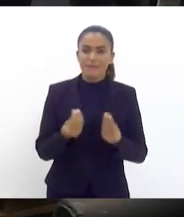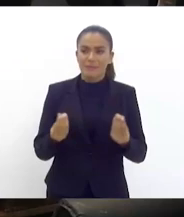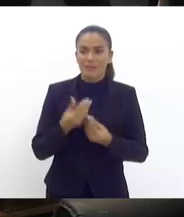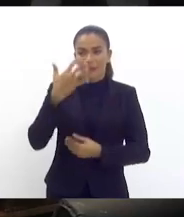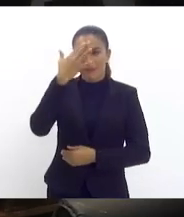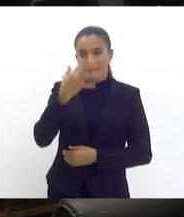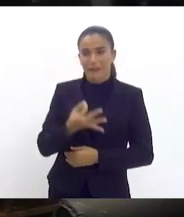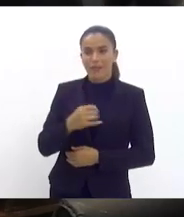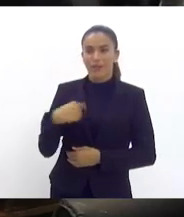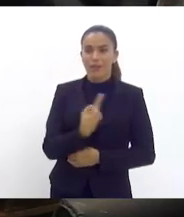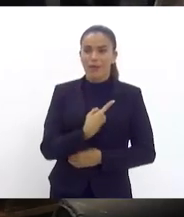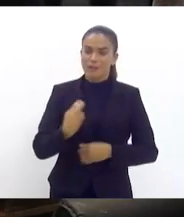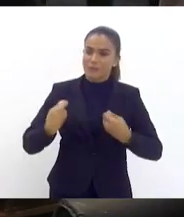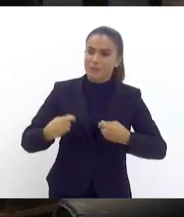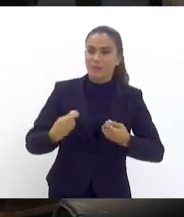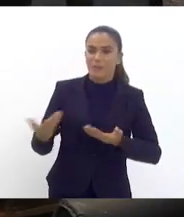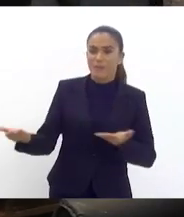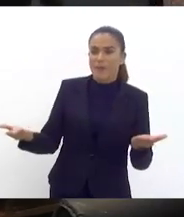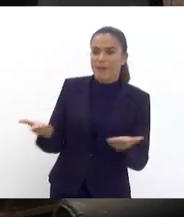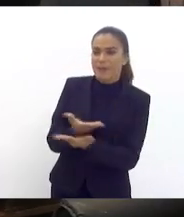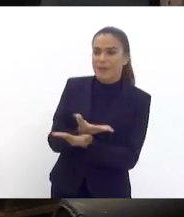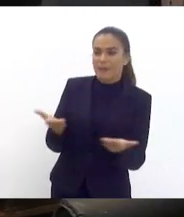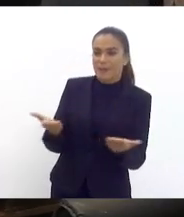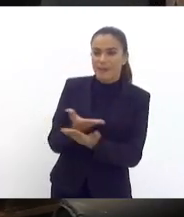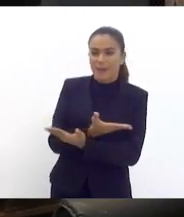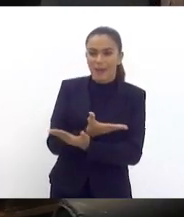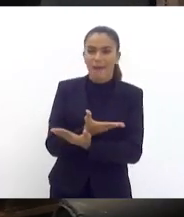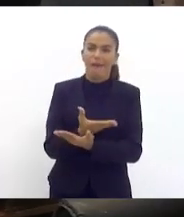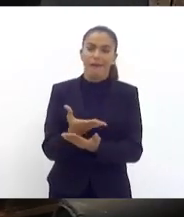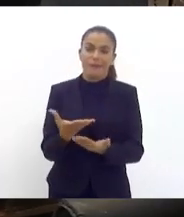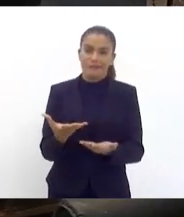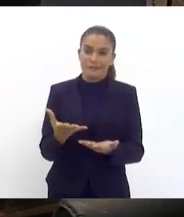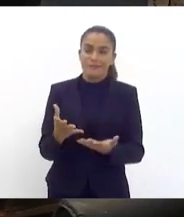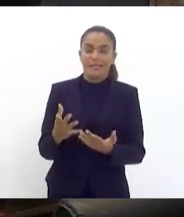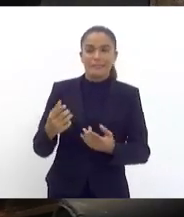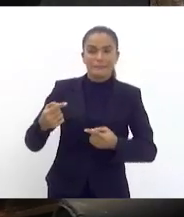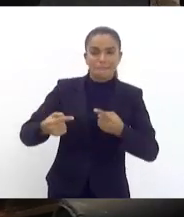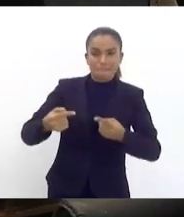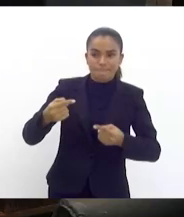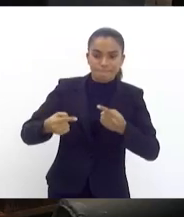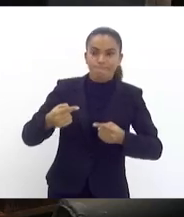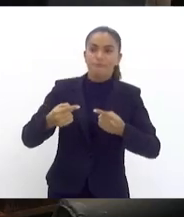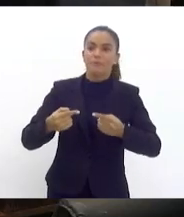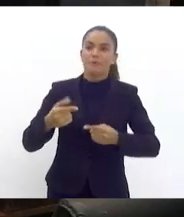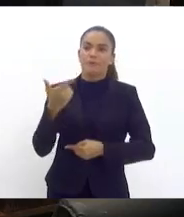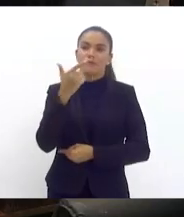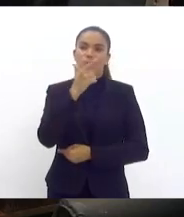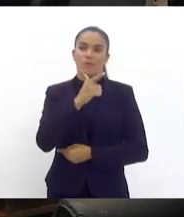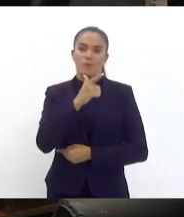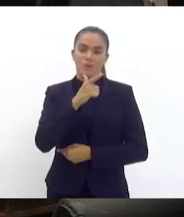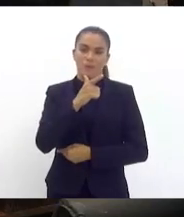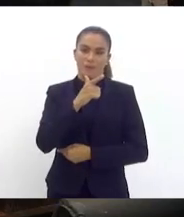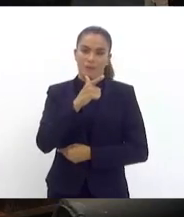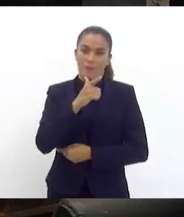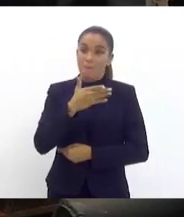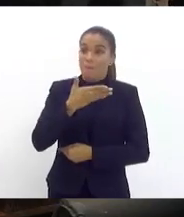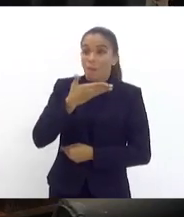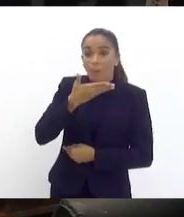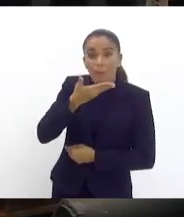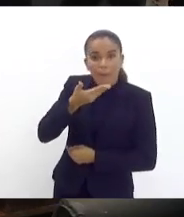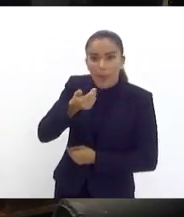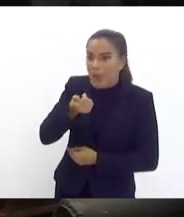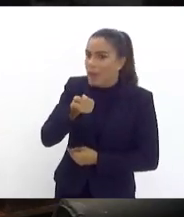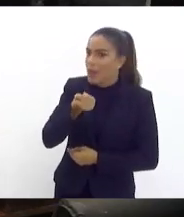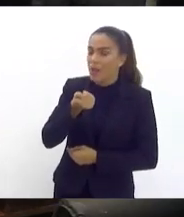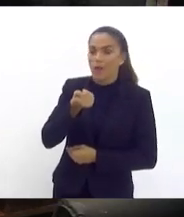que a gente deve mediar esse conflito, enfim, para que a gente possa ter o melhor encaminhamento